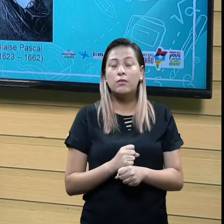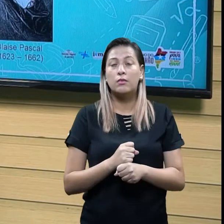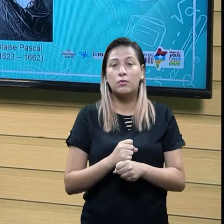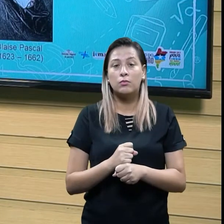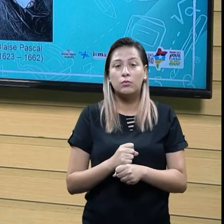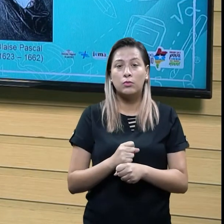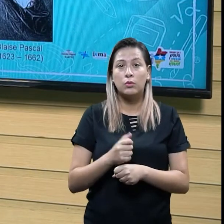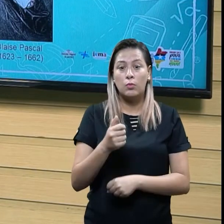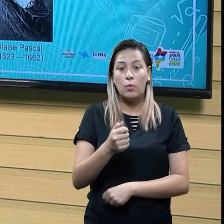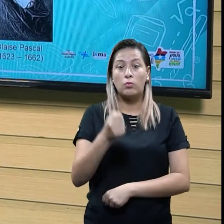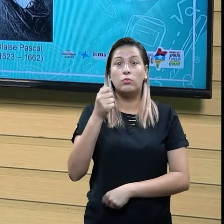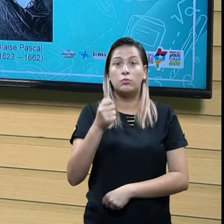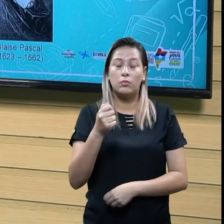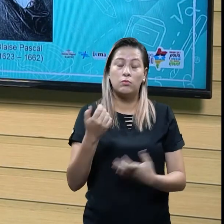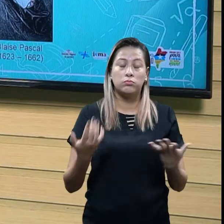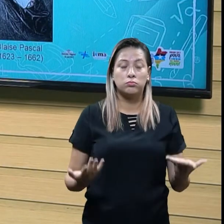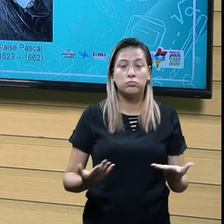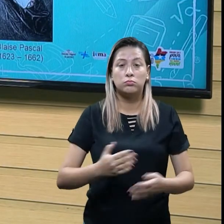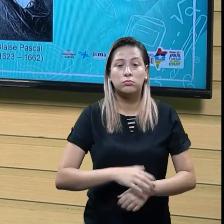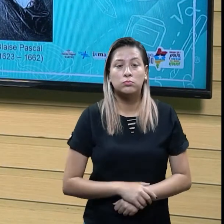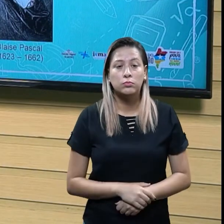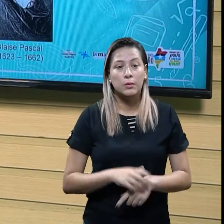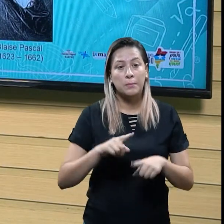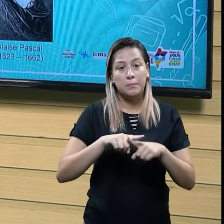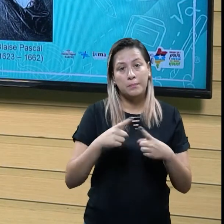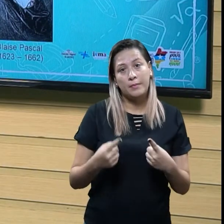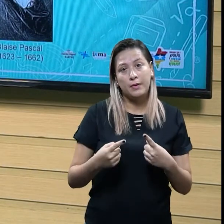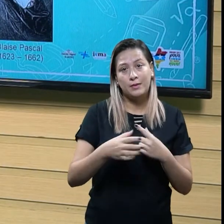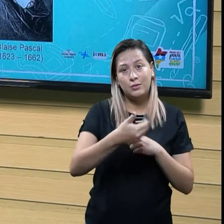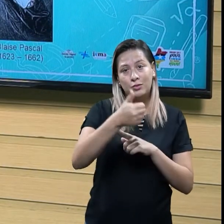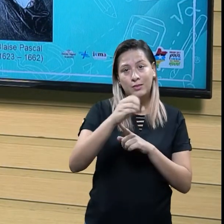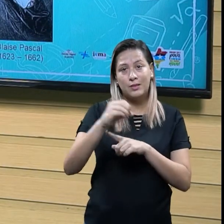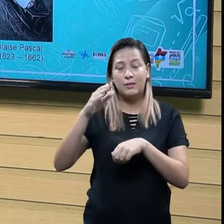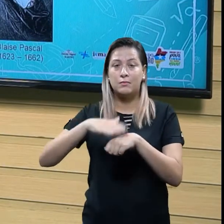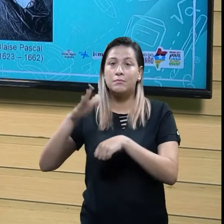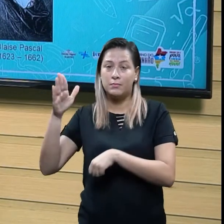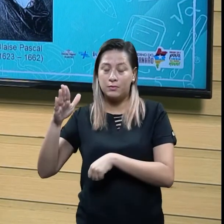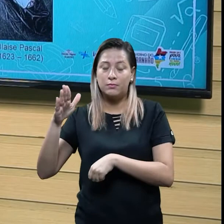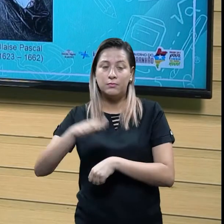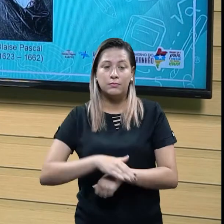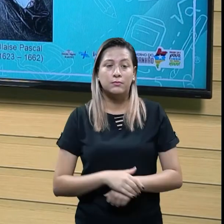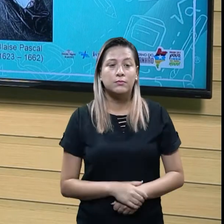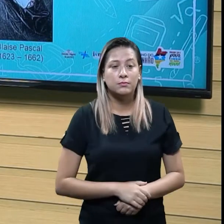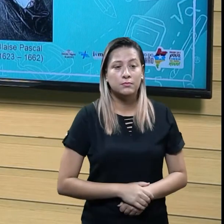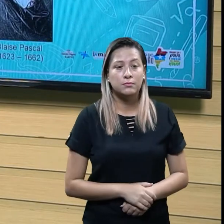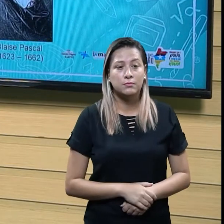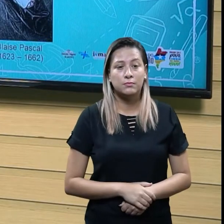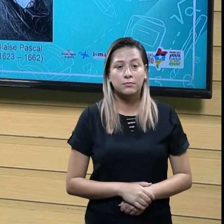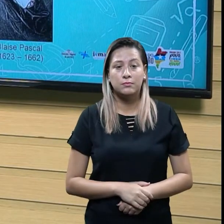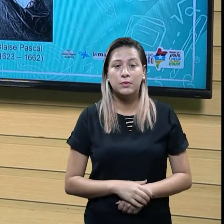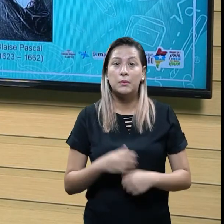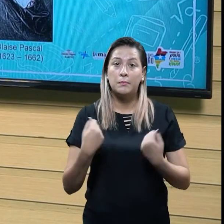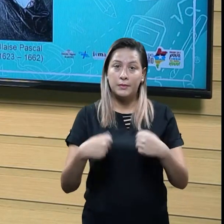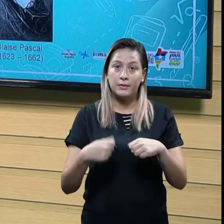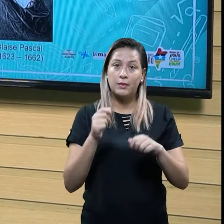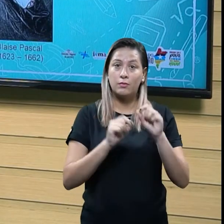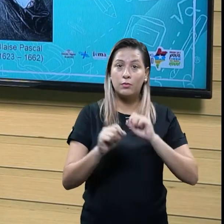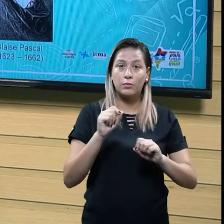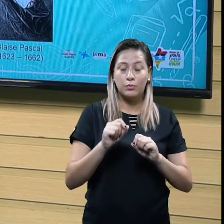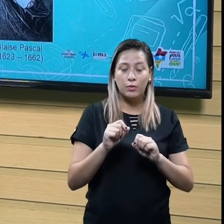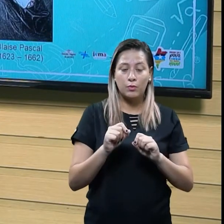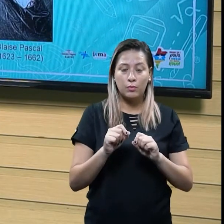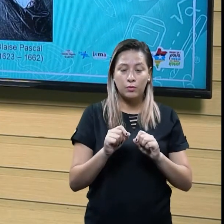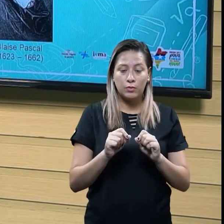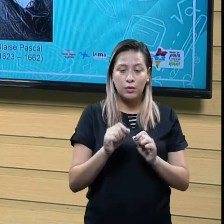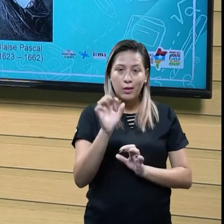Porém, quando passava de 10 ou de outra casa decimal, a gente tinha que mudar